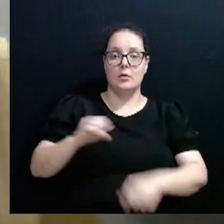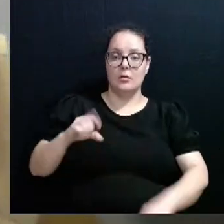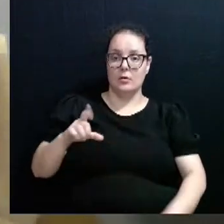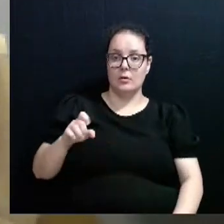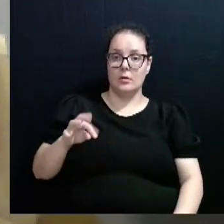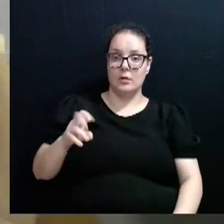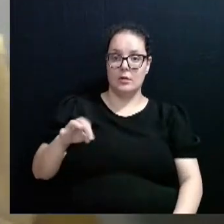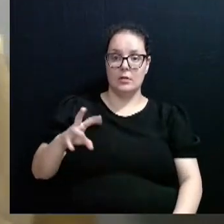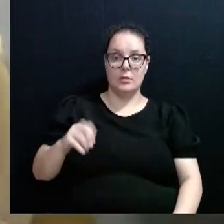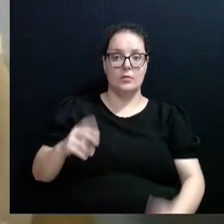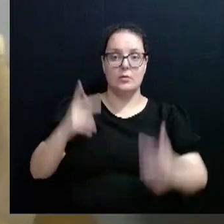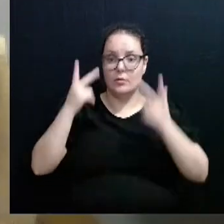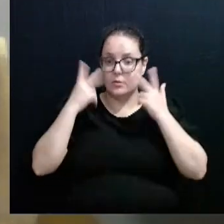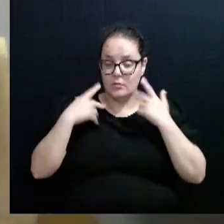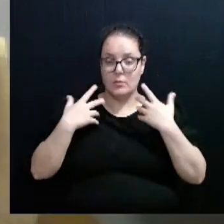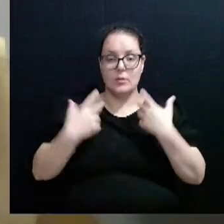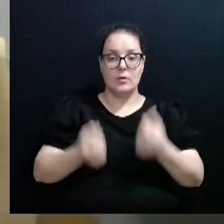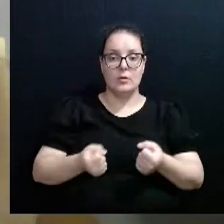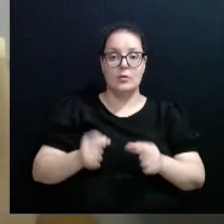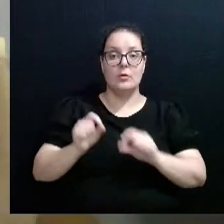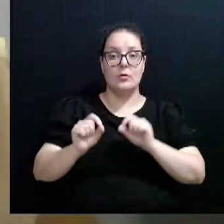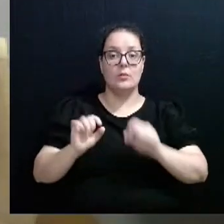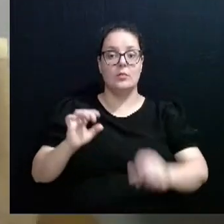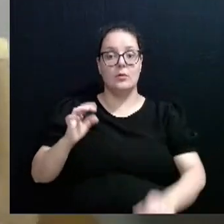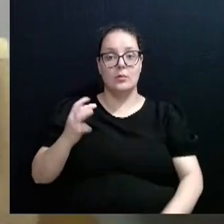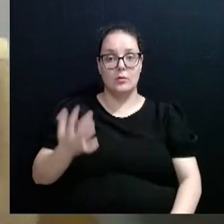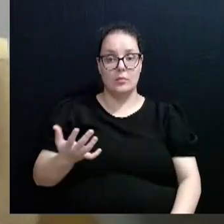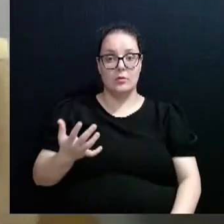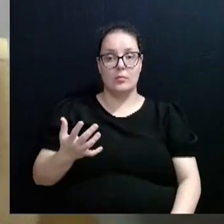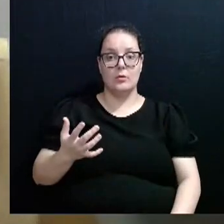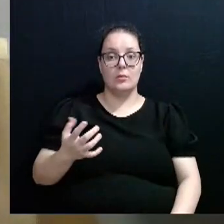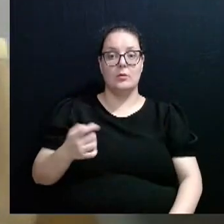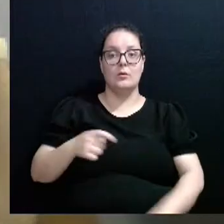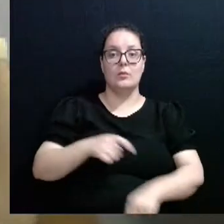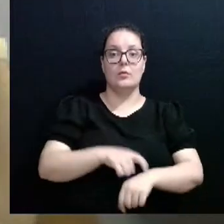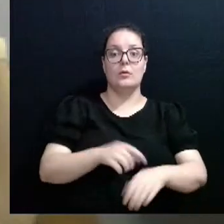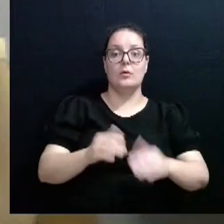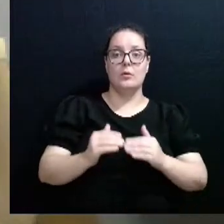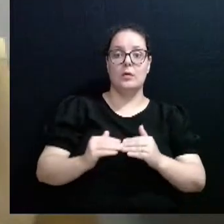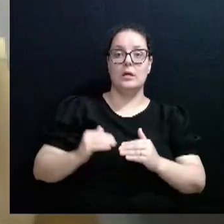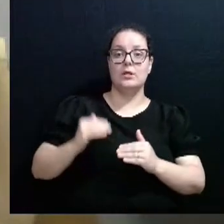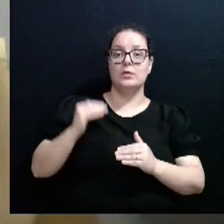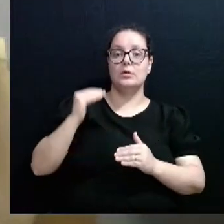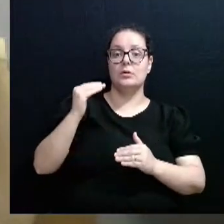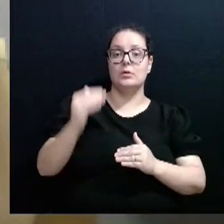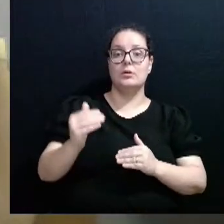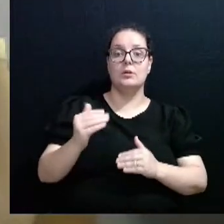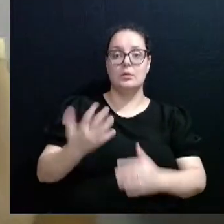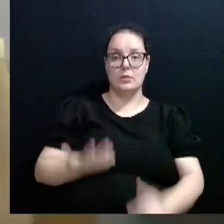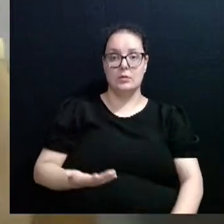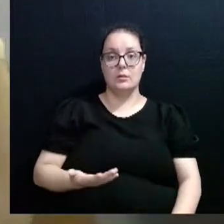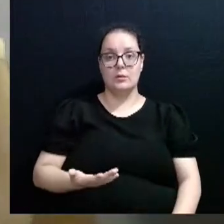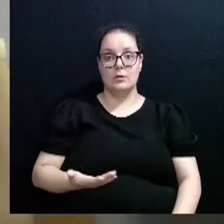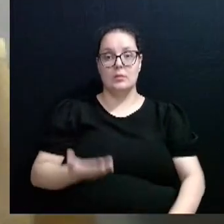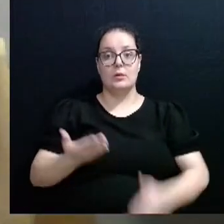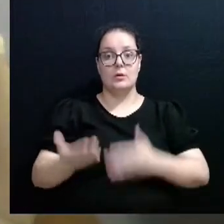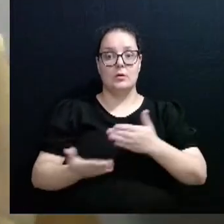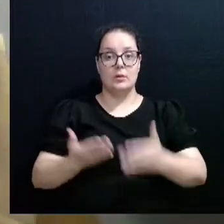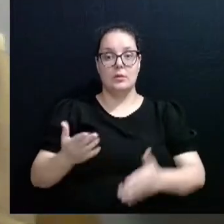normalmente. Acontece que o período que exceder aquela aquisição, ele vai ser tratado como licença